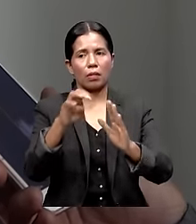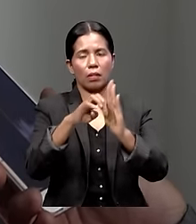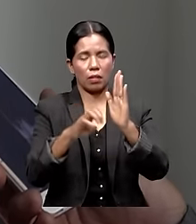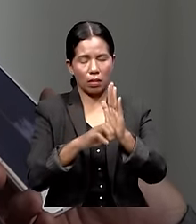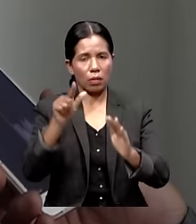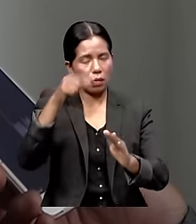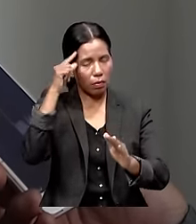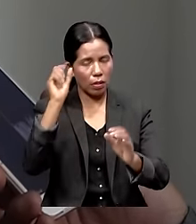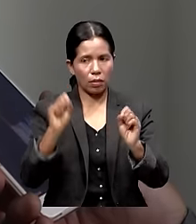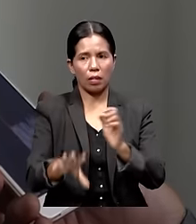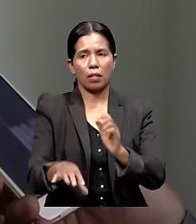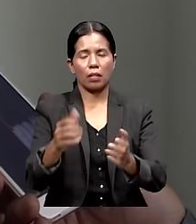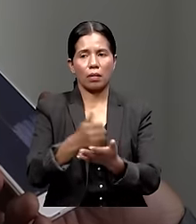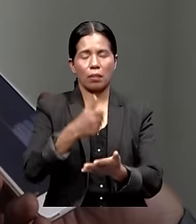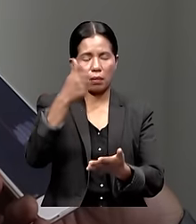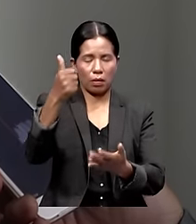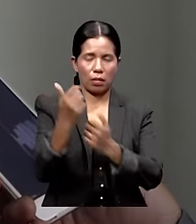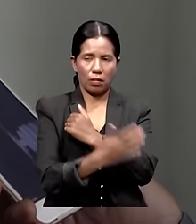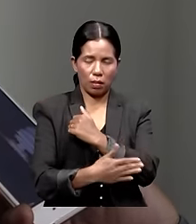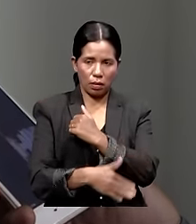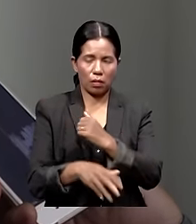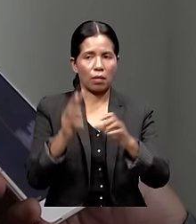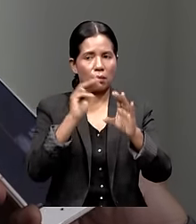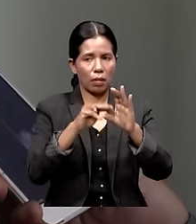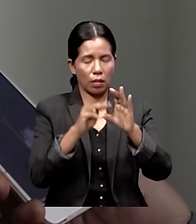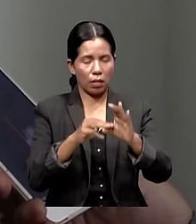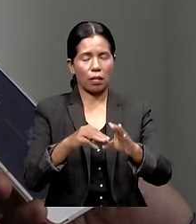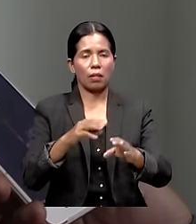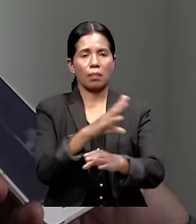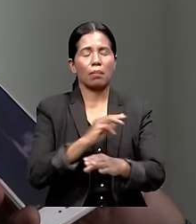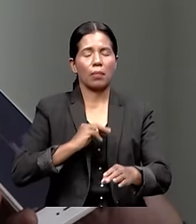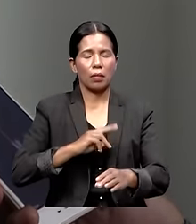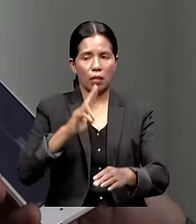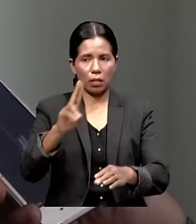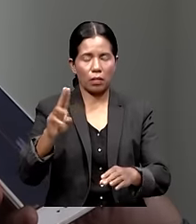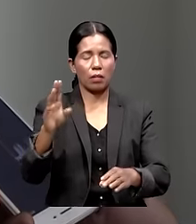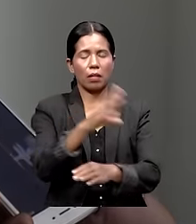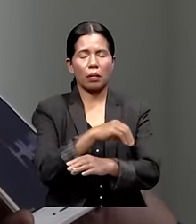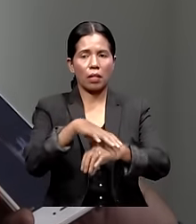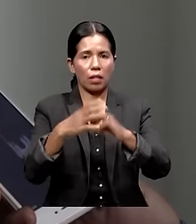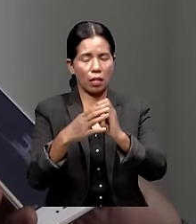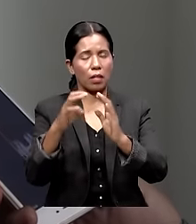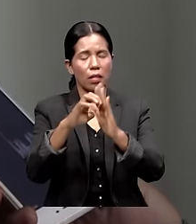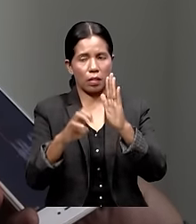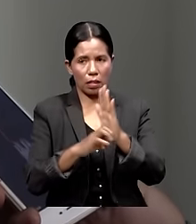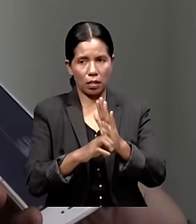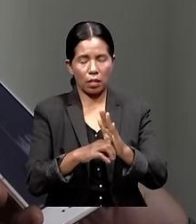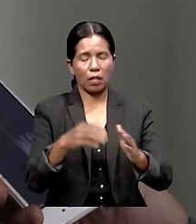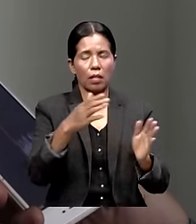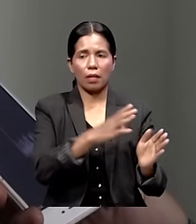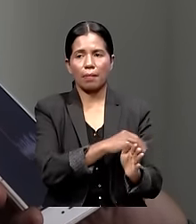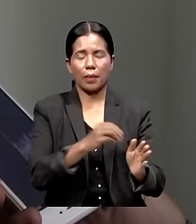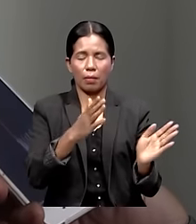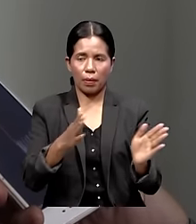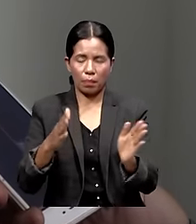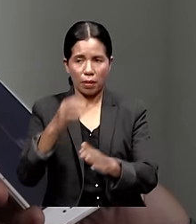governo, luta, retangana, mana anona rai de merkado man leo ni koto, ne rai estado niya. E que estado ato prepara condições para